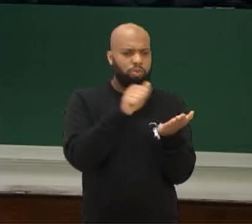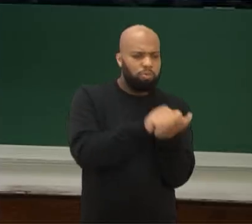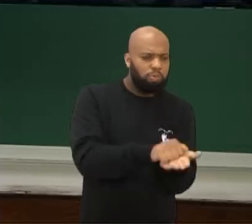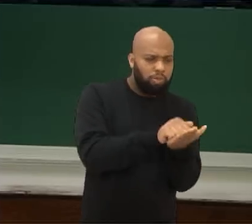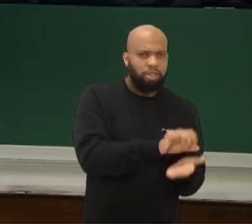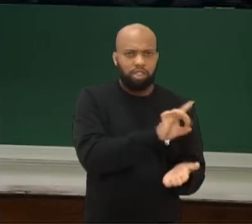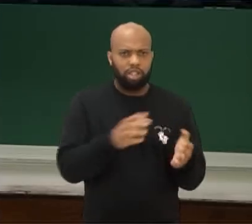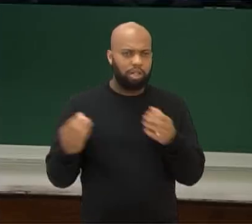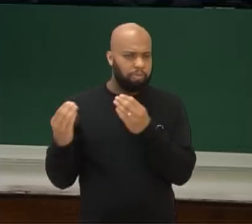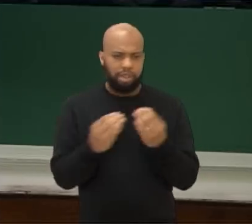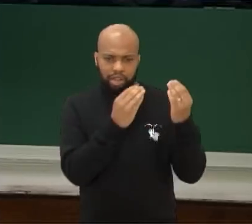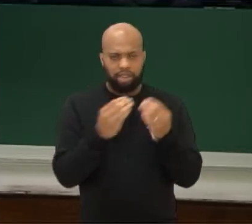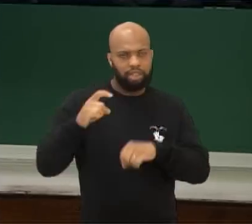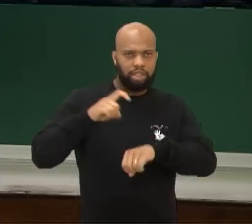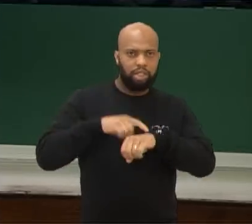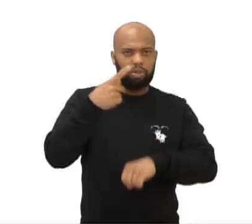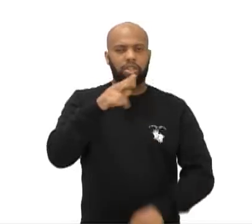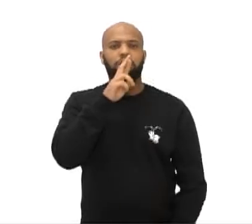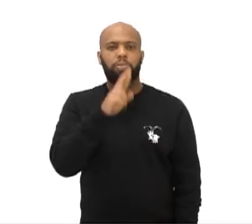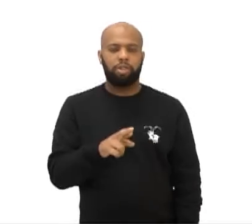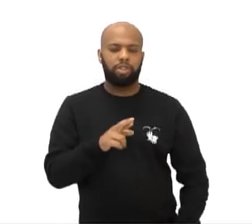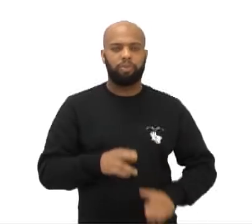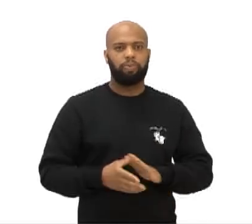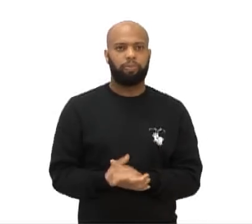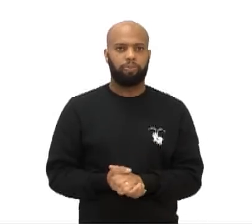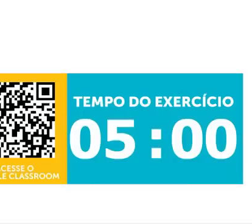melancia? Um tempinho para vocês resolverem.